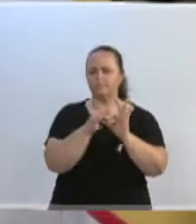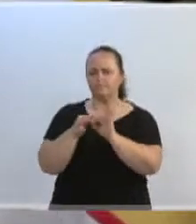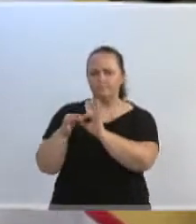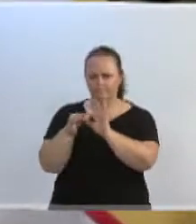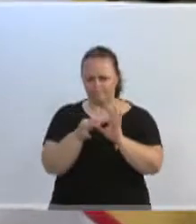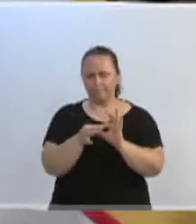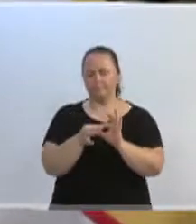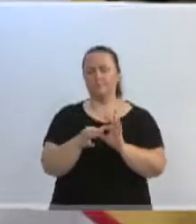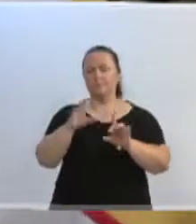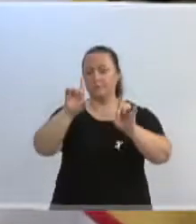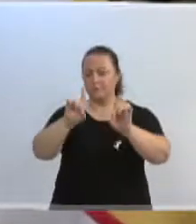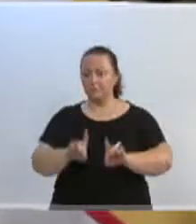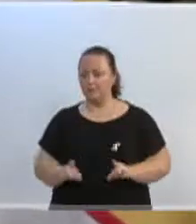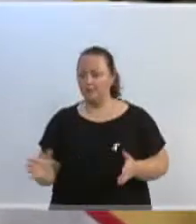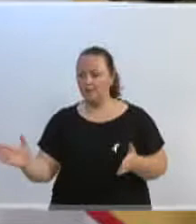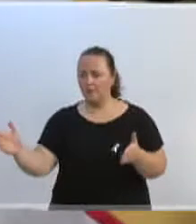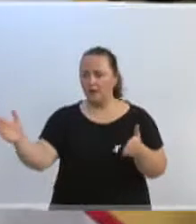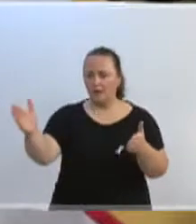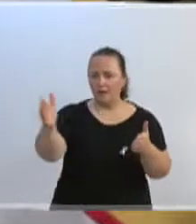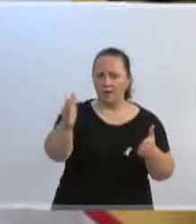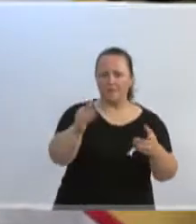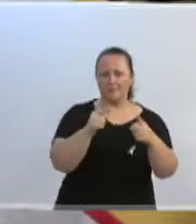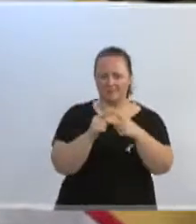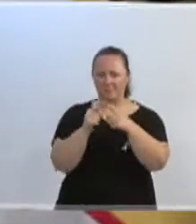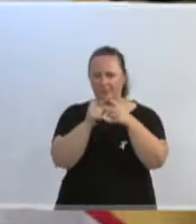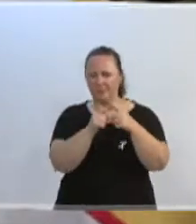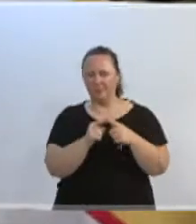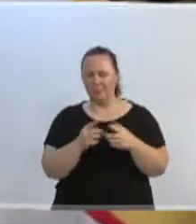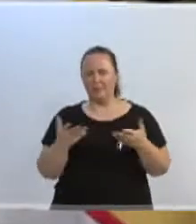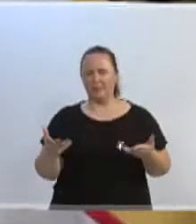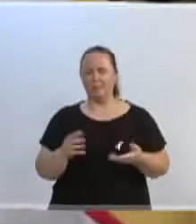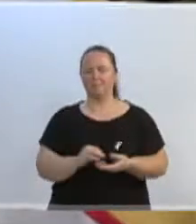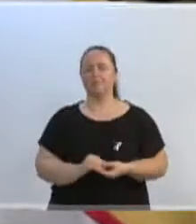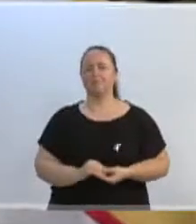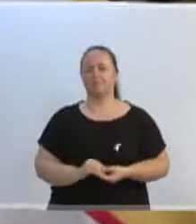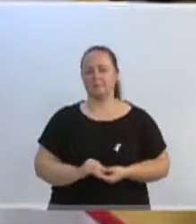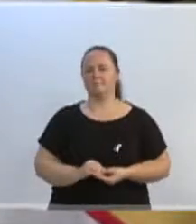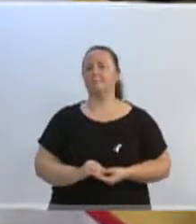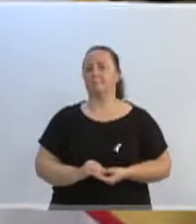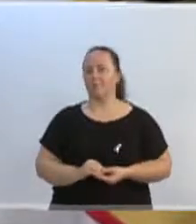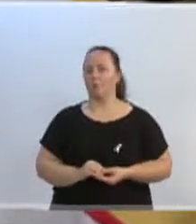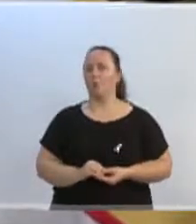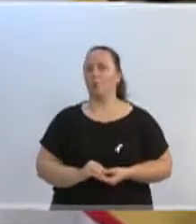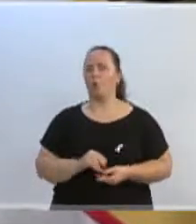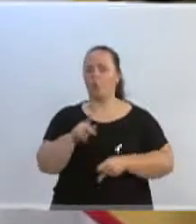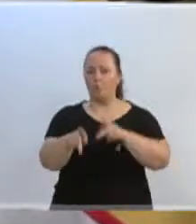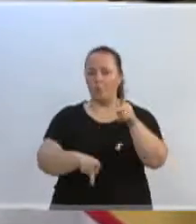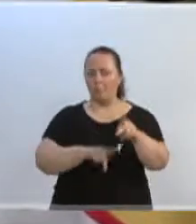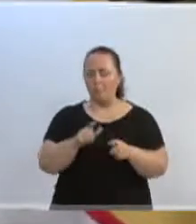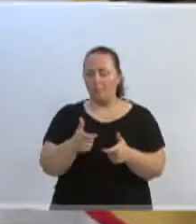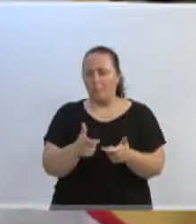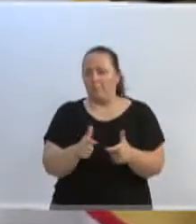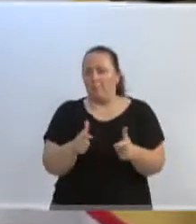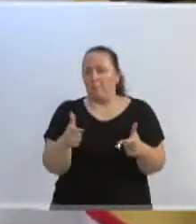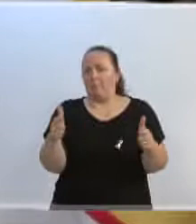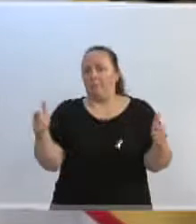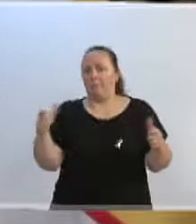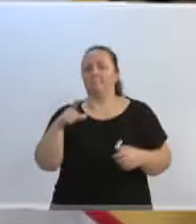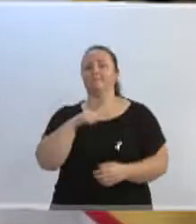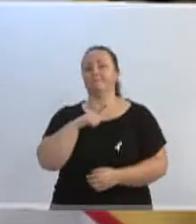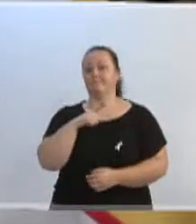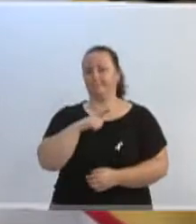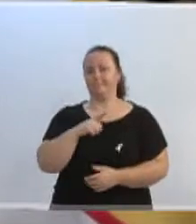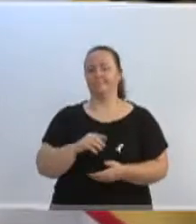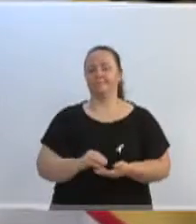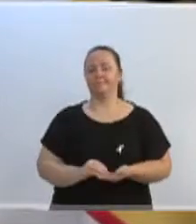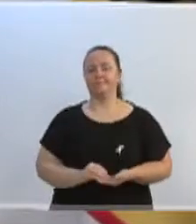todas os tipos de situações que existem, é um público muito grande na nossa cidade. É um público muito grande.